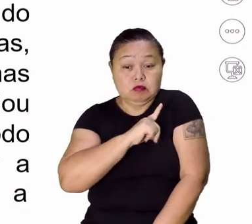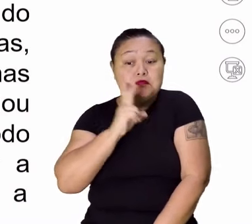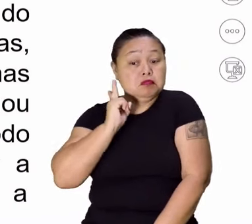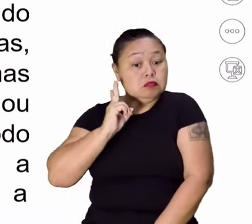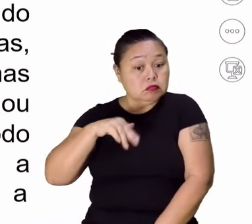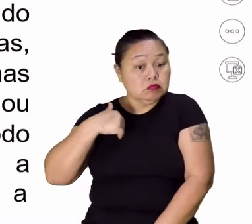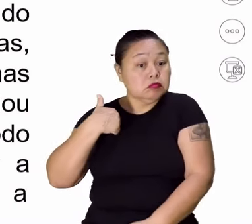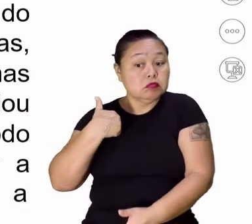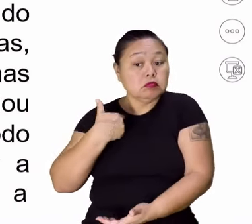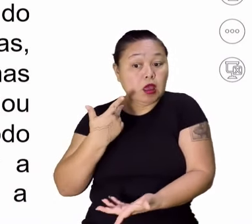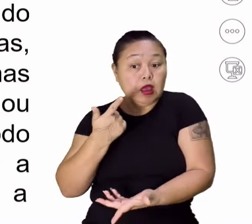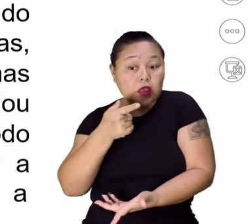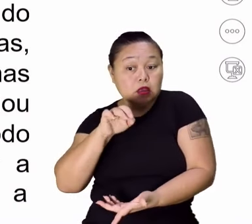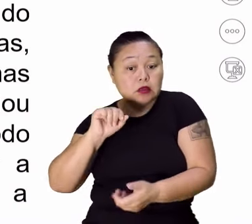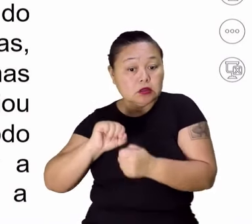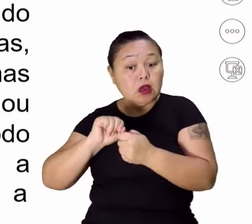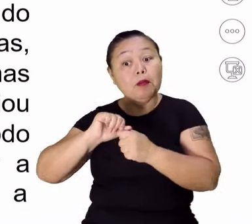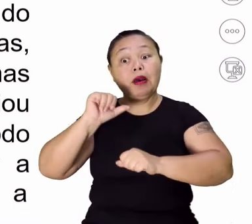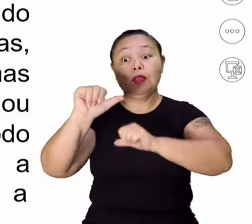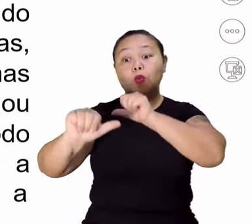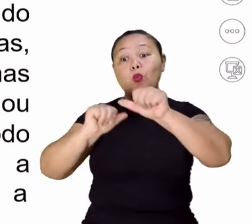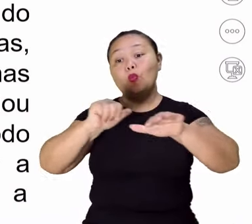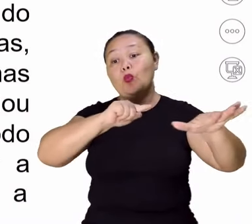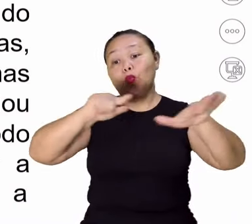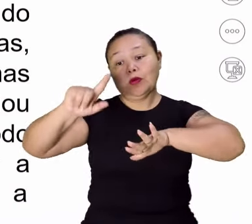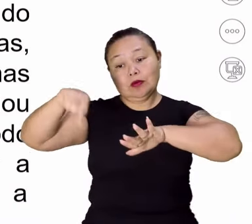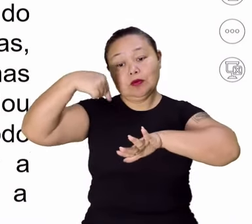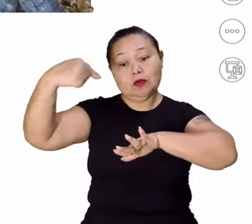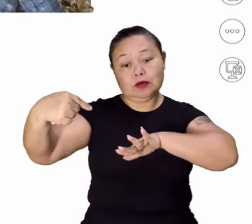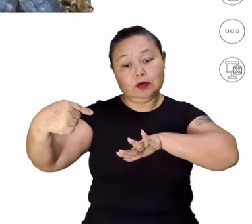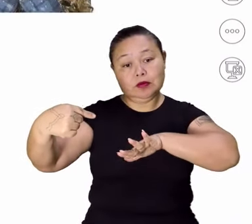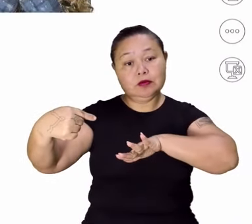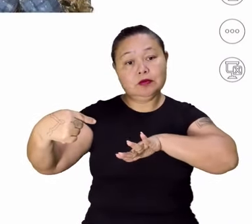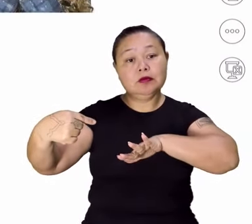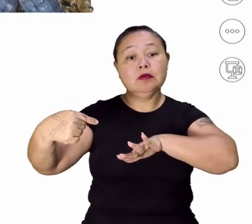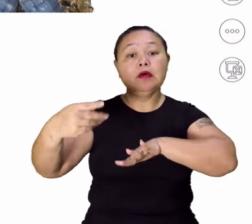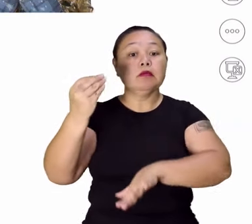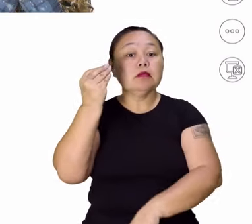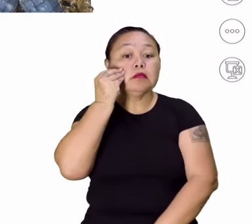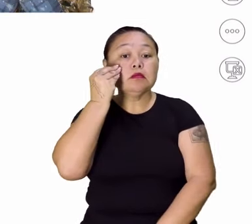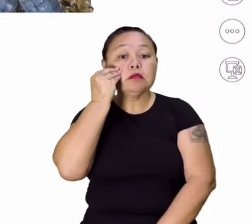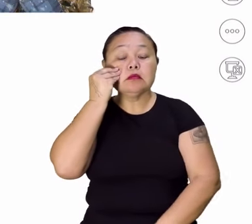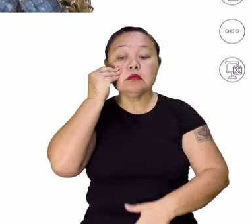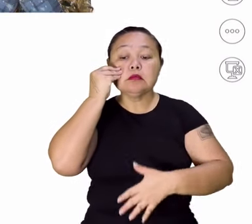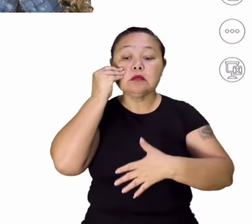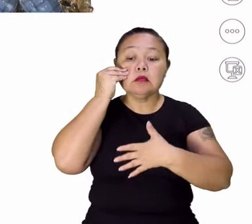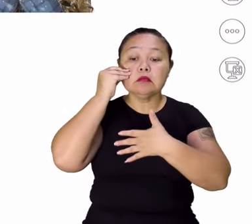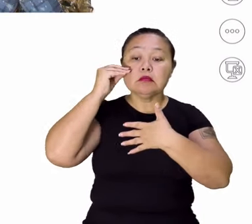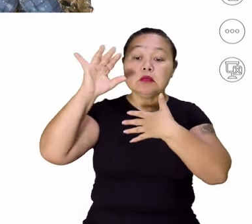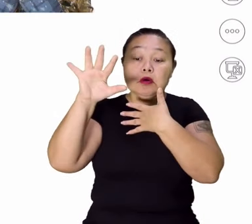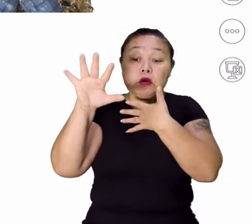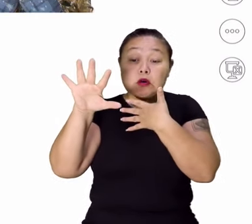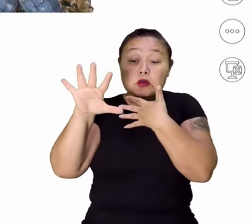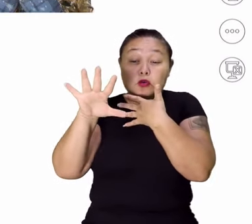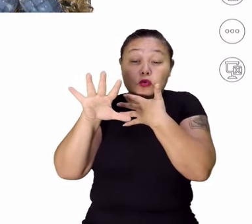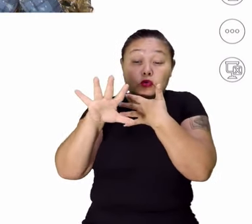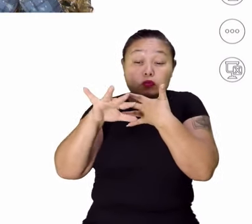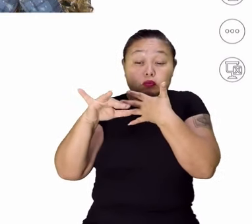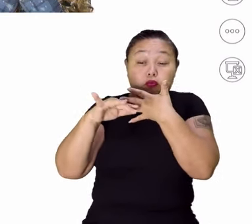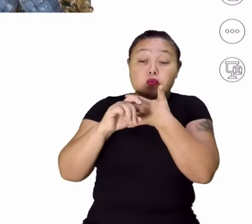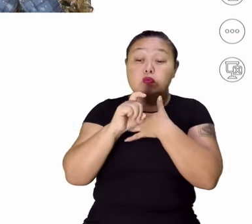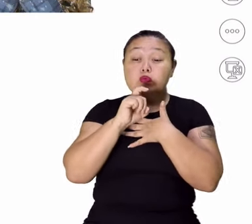Entretanto, isso deve mudar a partir da próxima semana, incluindo a possibilidade de onda histórica de